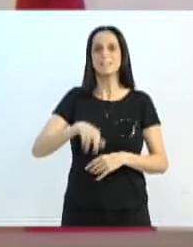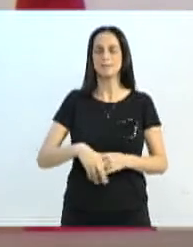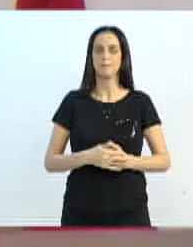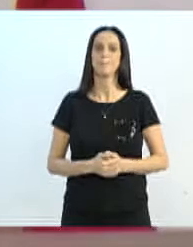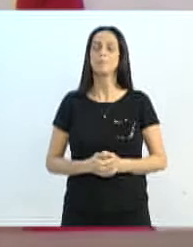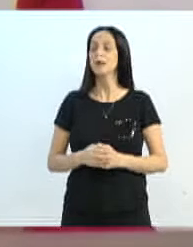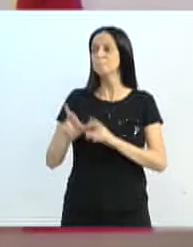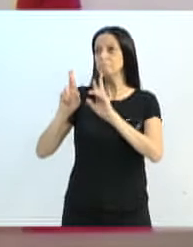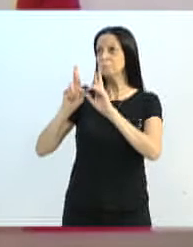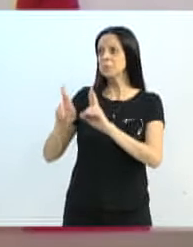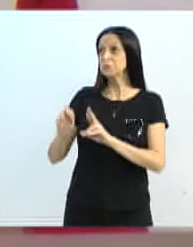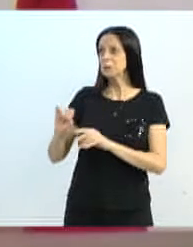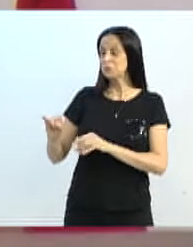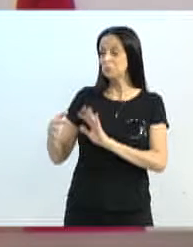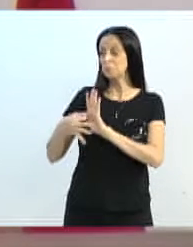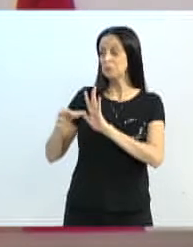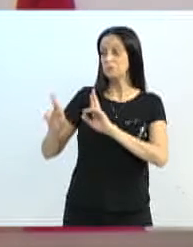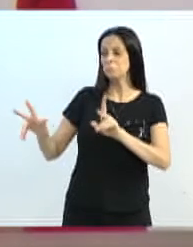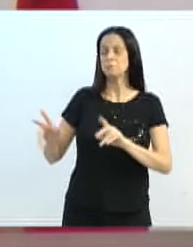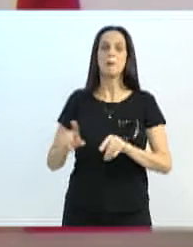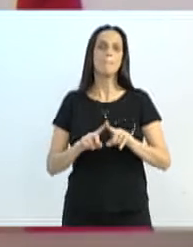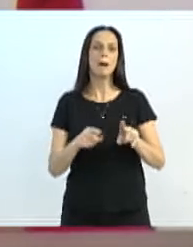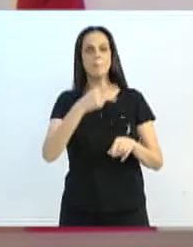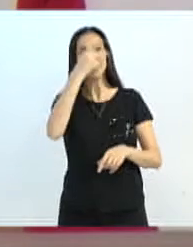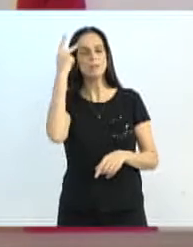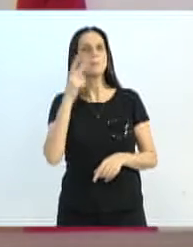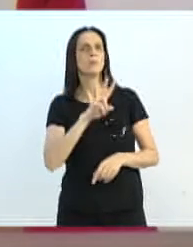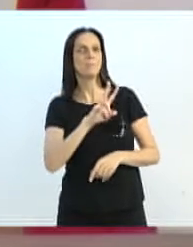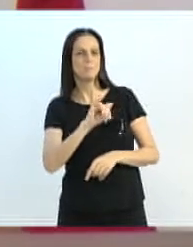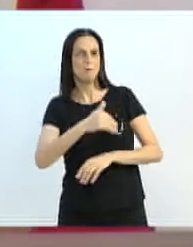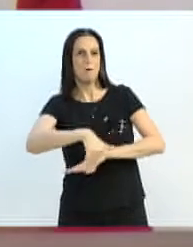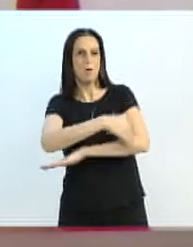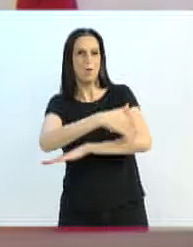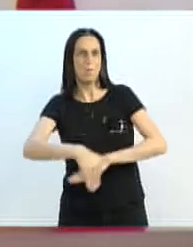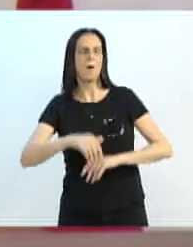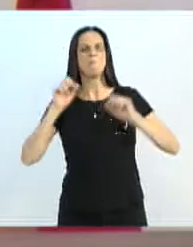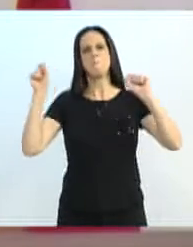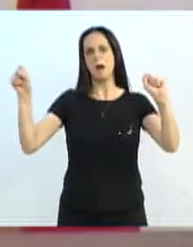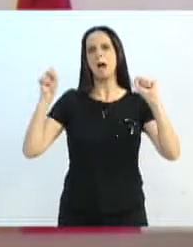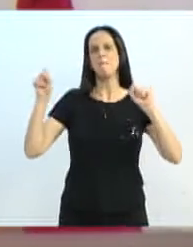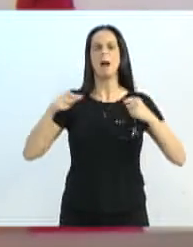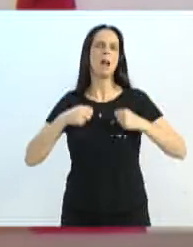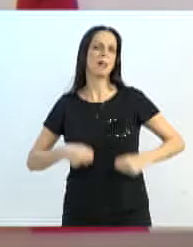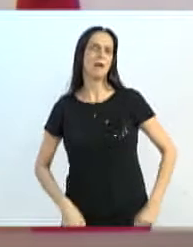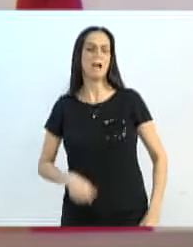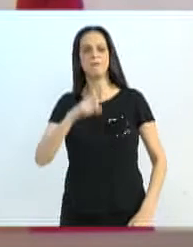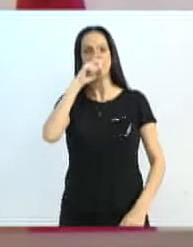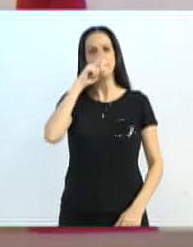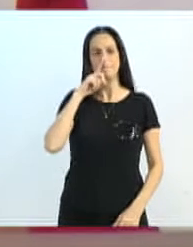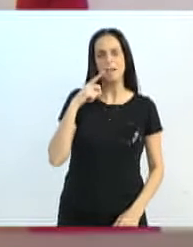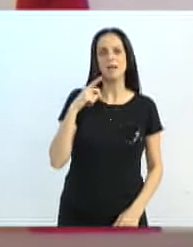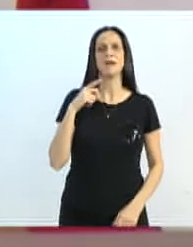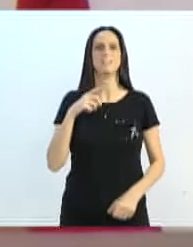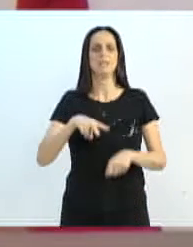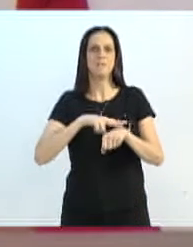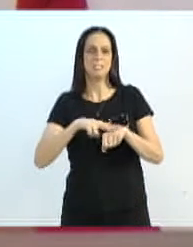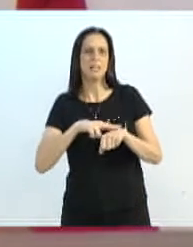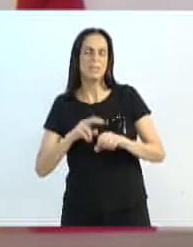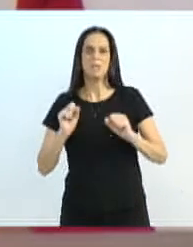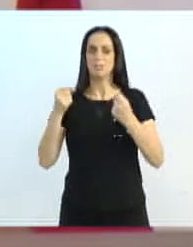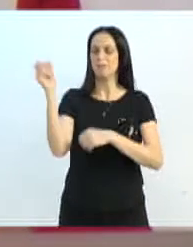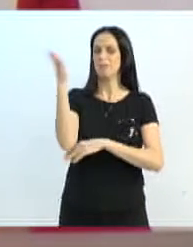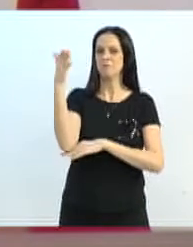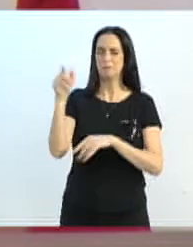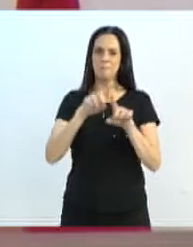contrário, pois as pautas de quem disse que foi às ruas como patriota e brasileiro vestindo verde e amarelo, em nenhum momento pautou os